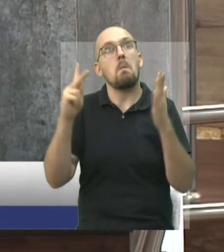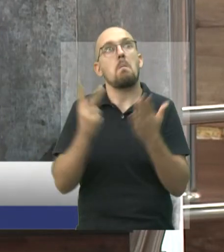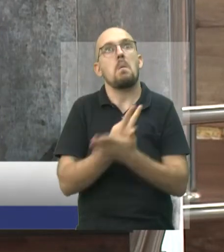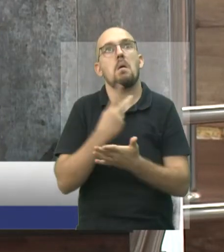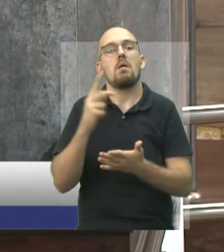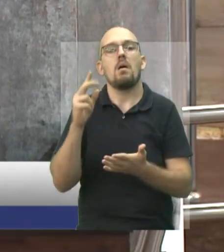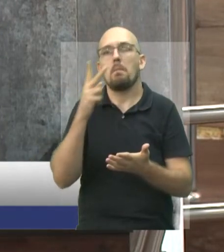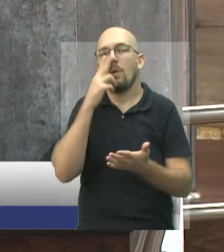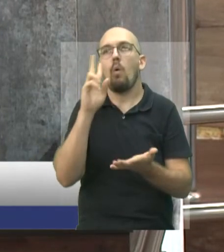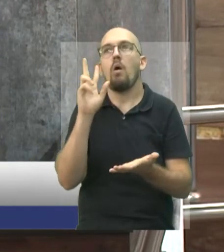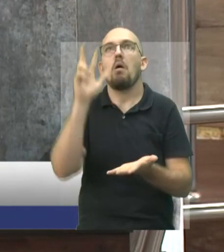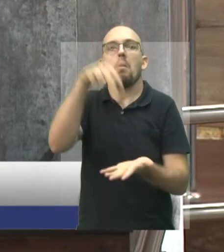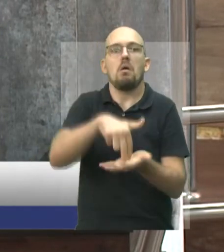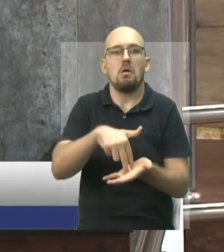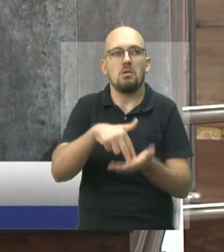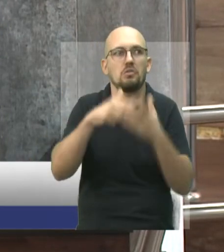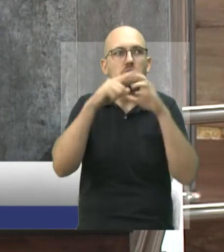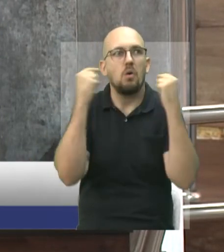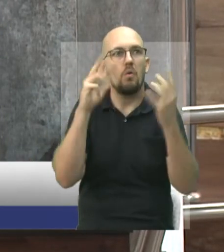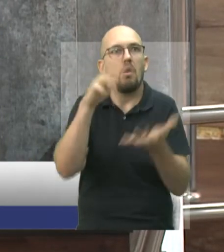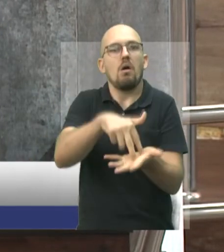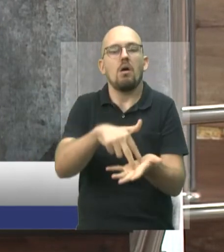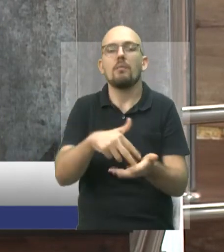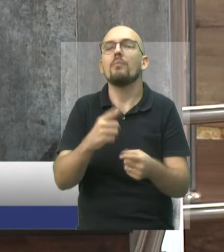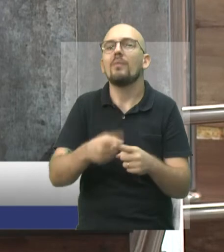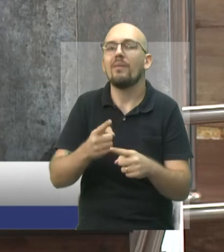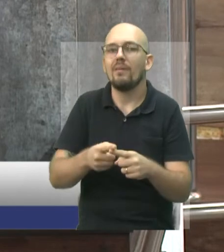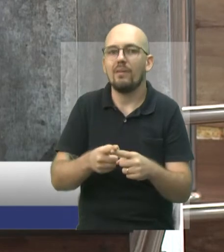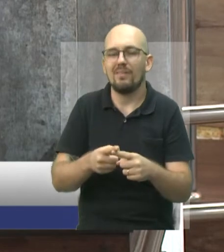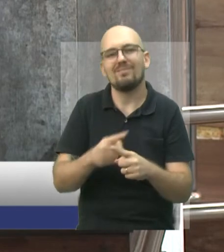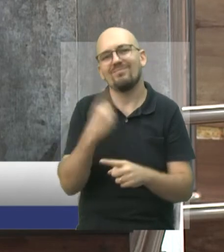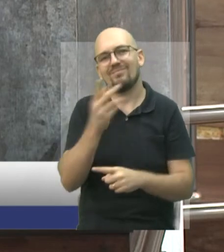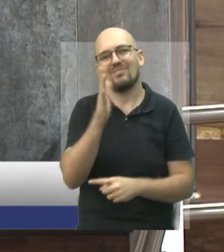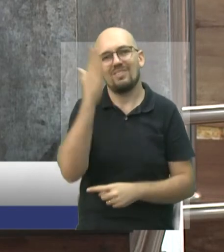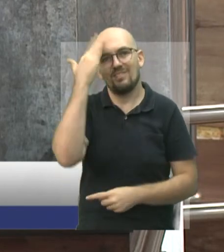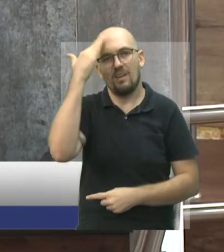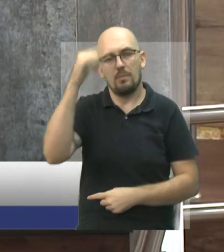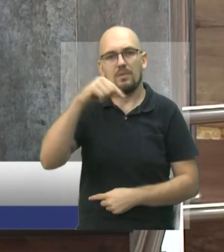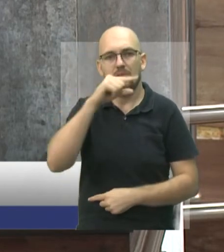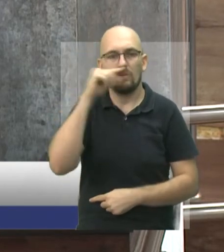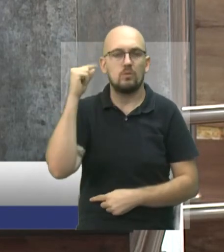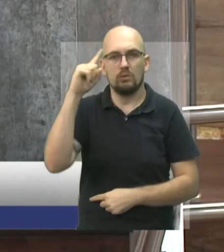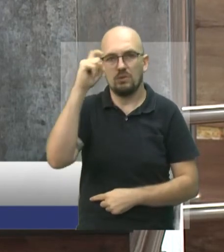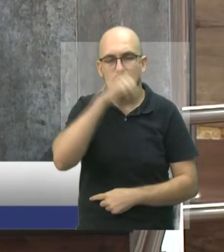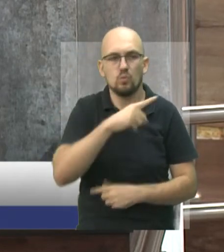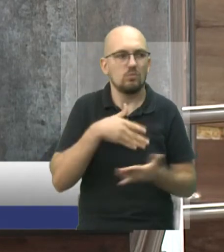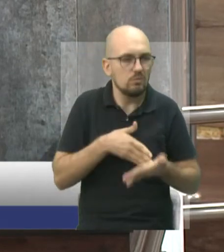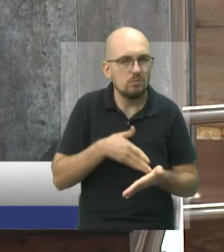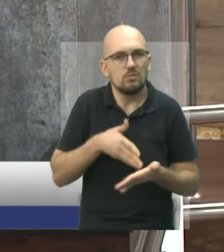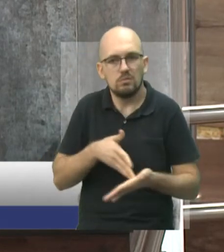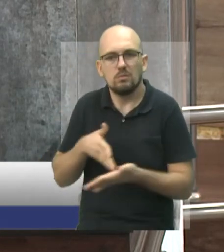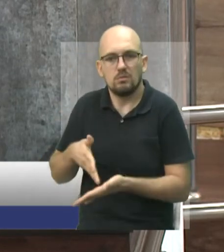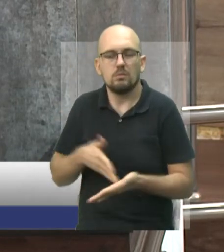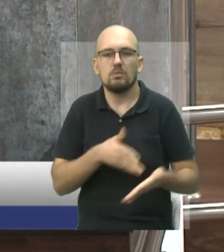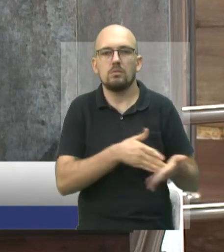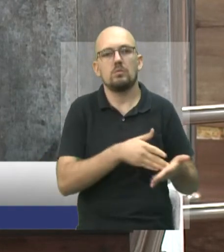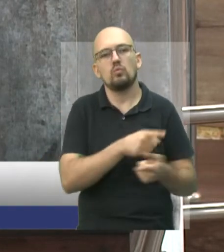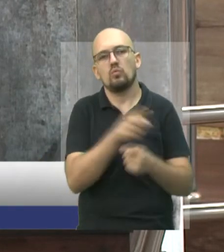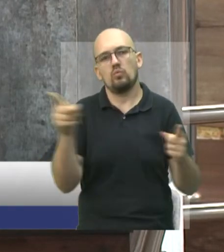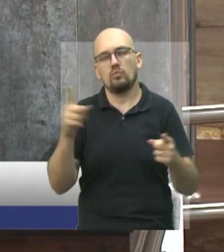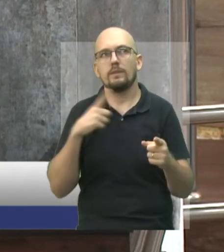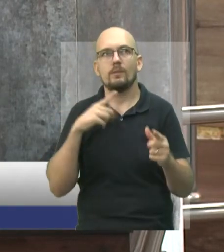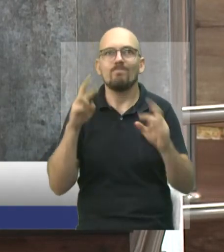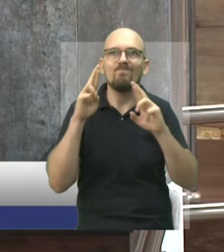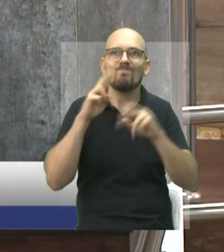ninguém está aqui de paraquedas. Todos sabem a dificuldade do jauense e todos estão aqui com a esperança